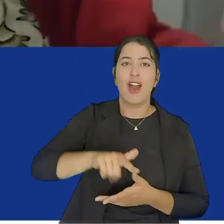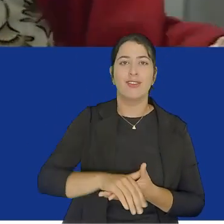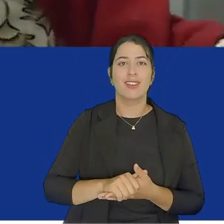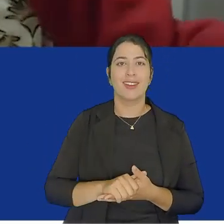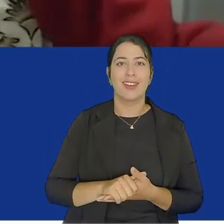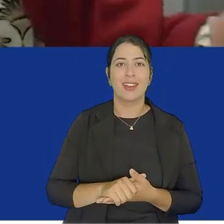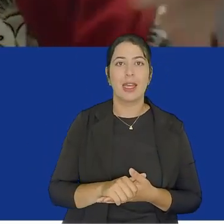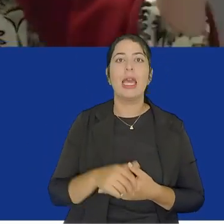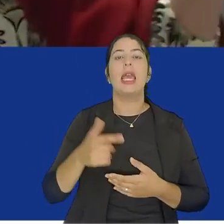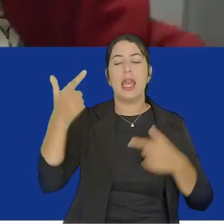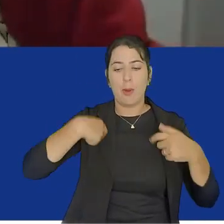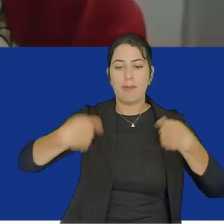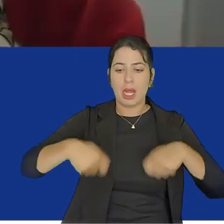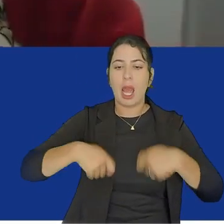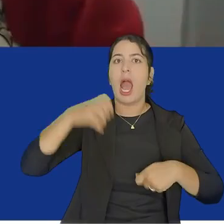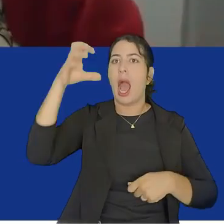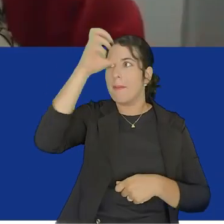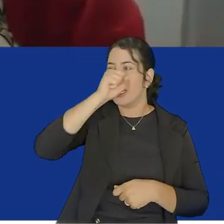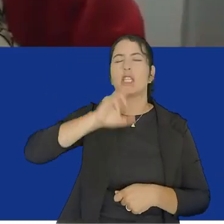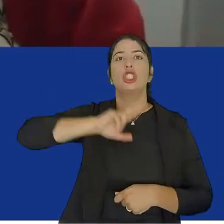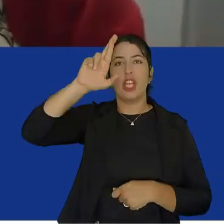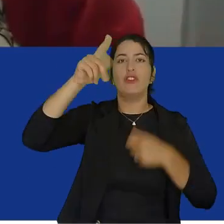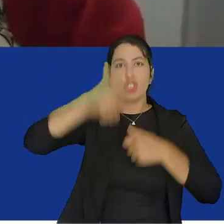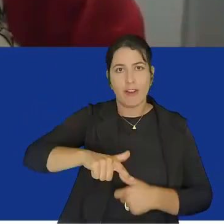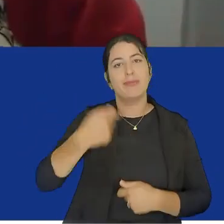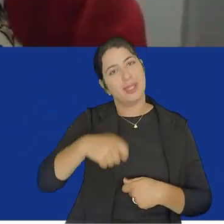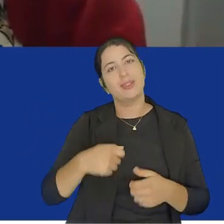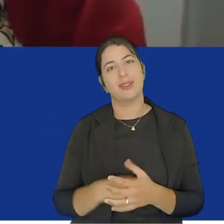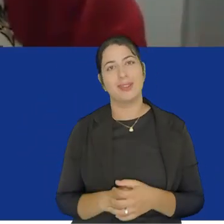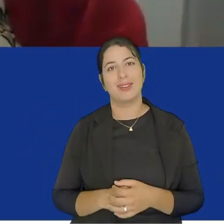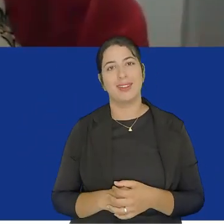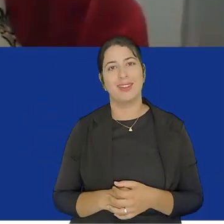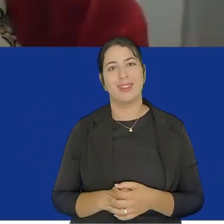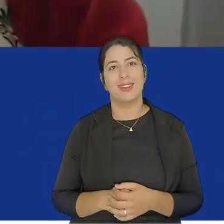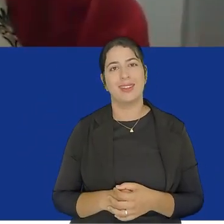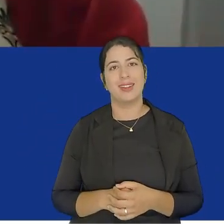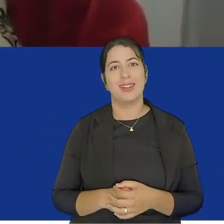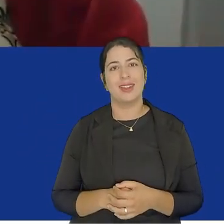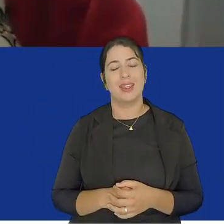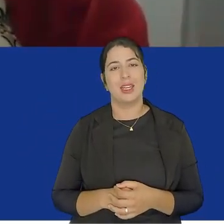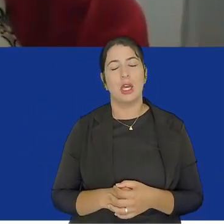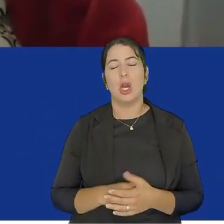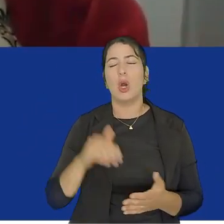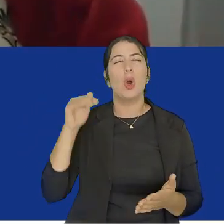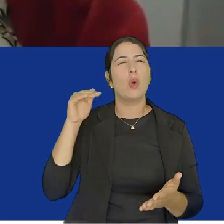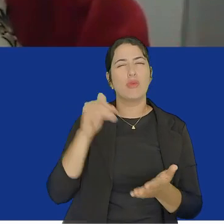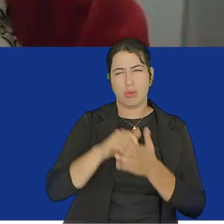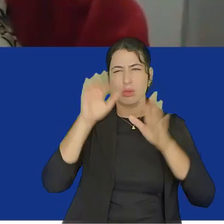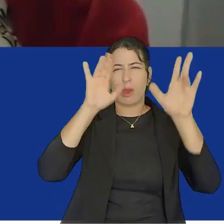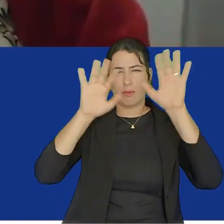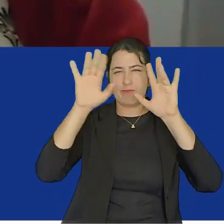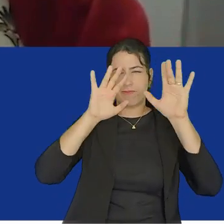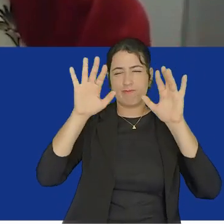a ser chefe de novo. Eu sou chefe há 20 anos, vou ter que aprender. Uhum, vai. E, por fim, a última reflexão que eu trago